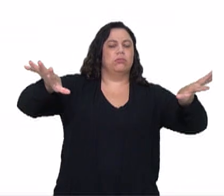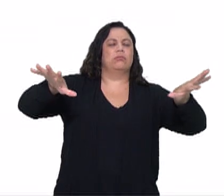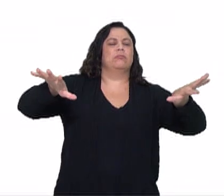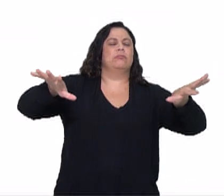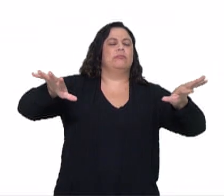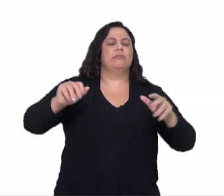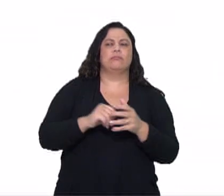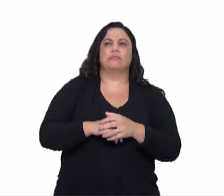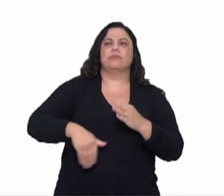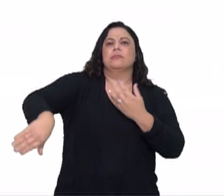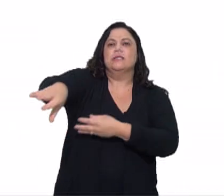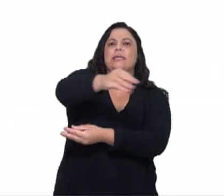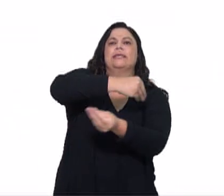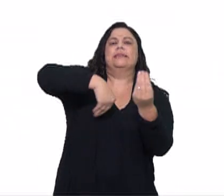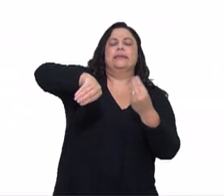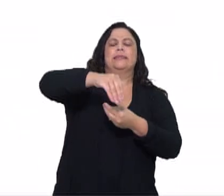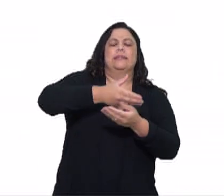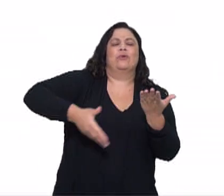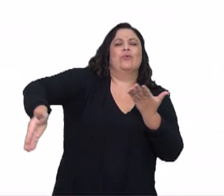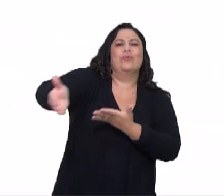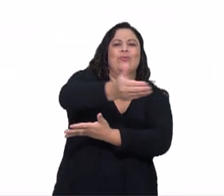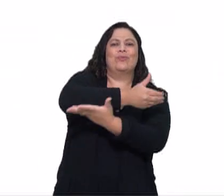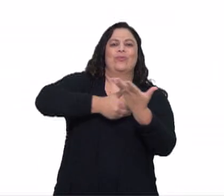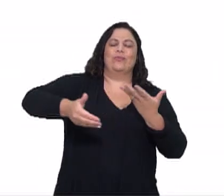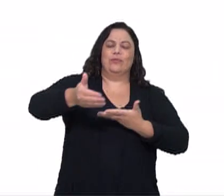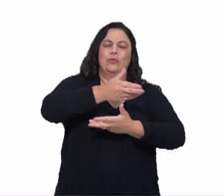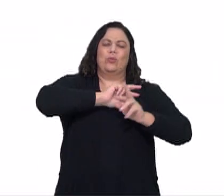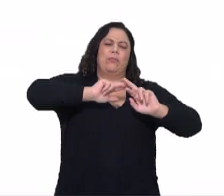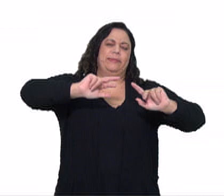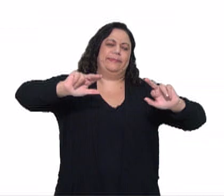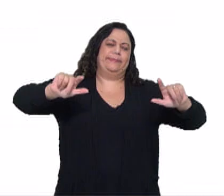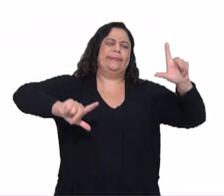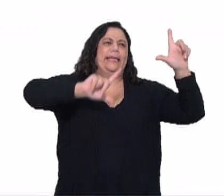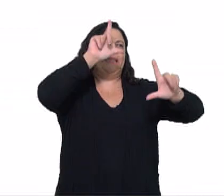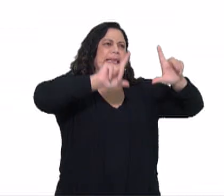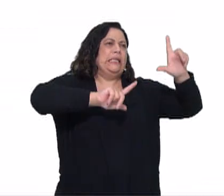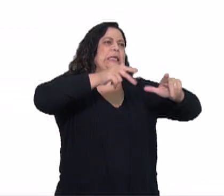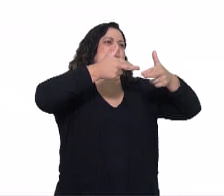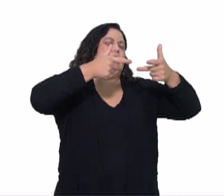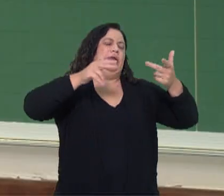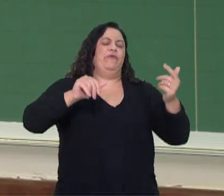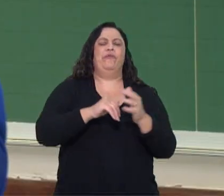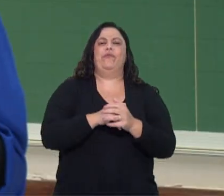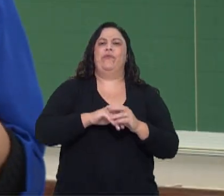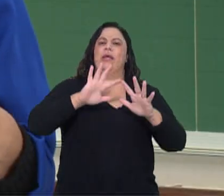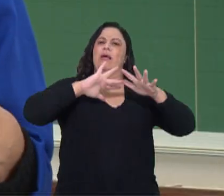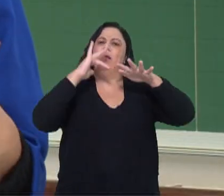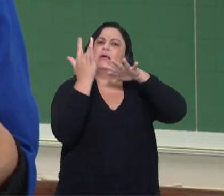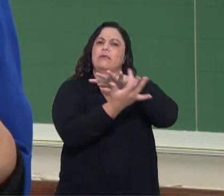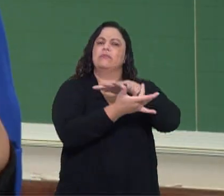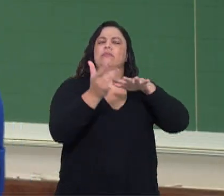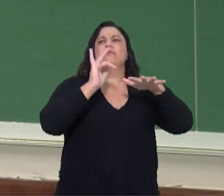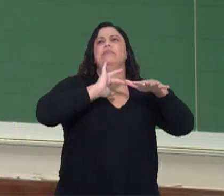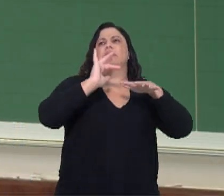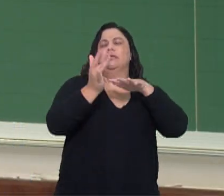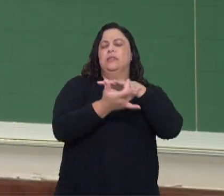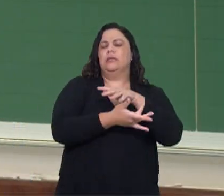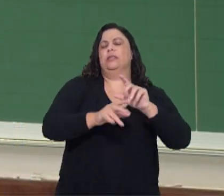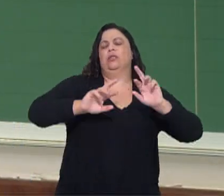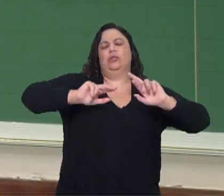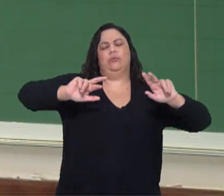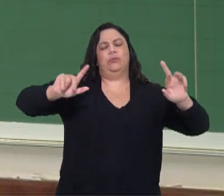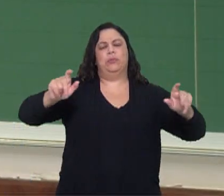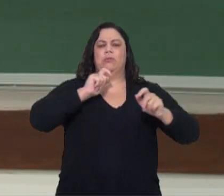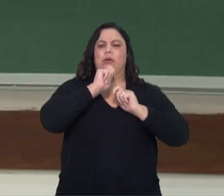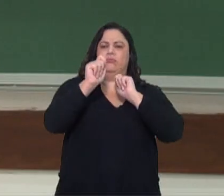em mídias impressas, radiofônicas, televisivas e digitais. Então, é uma esfera, circula na esfera